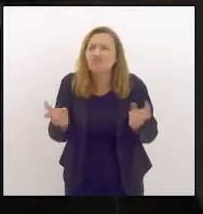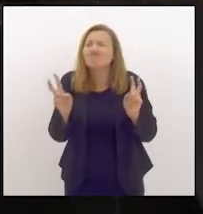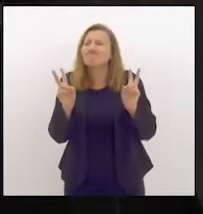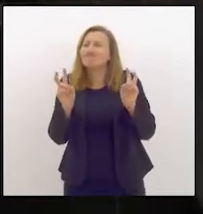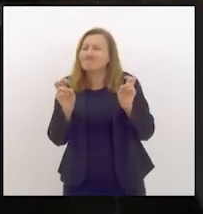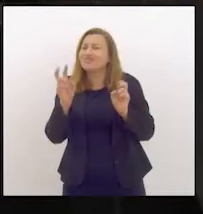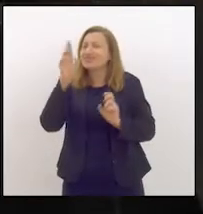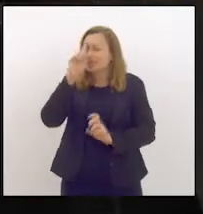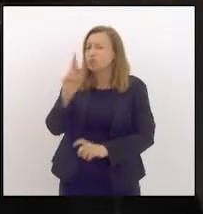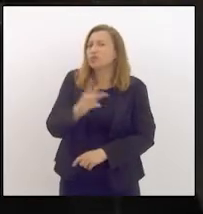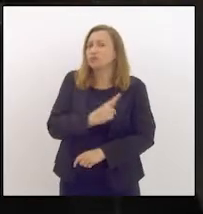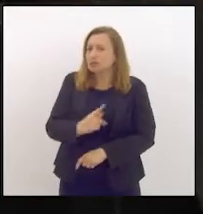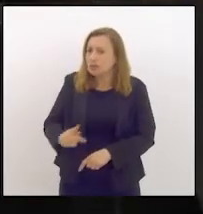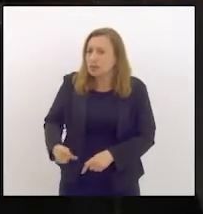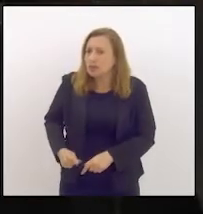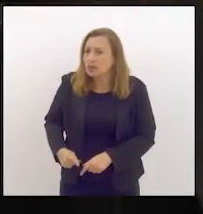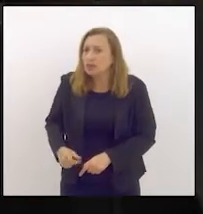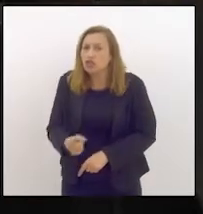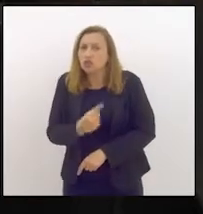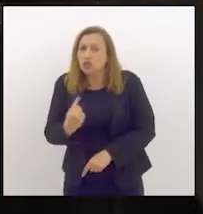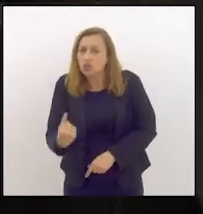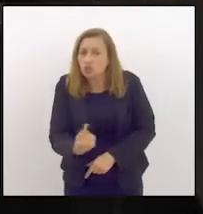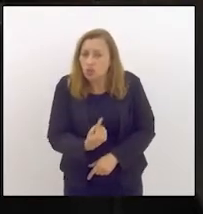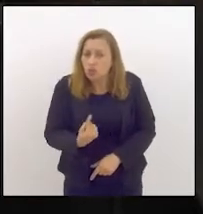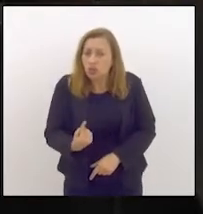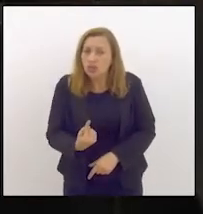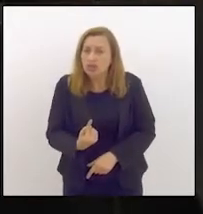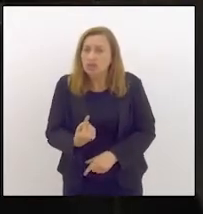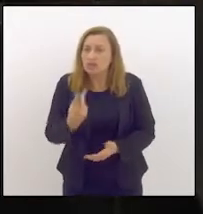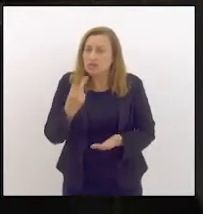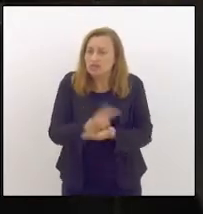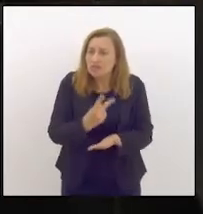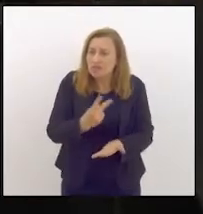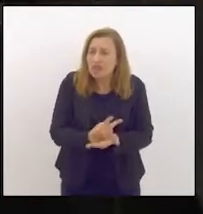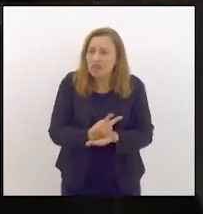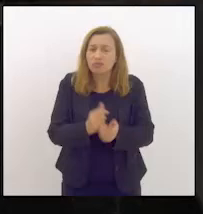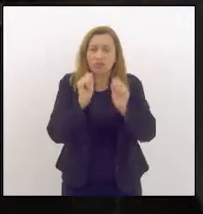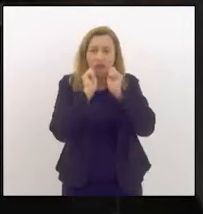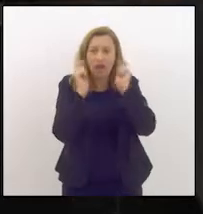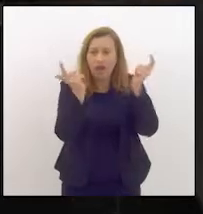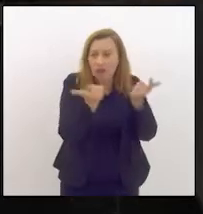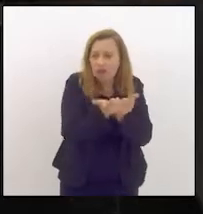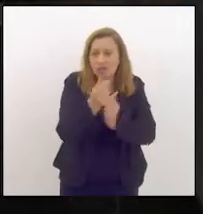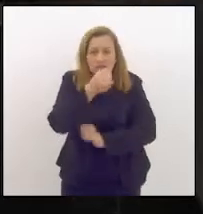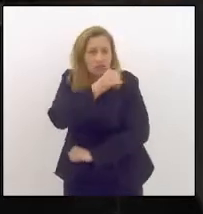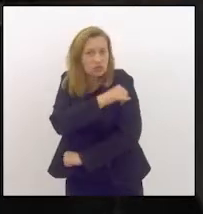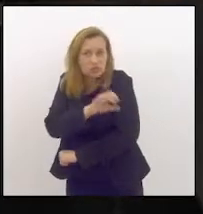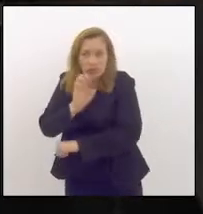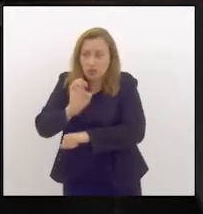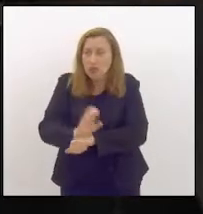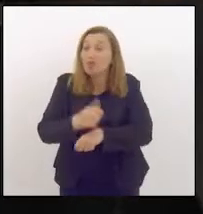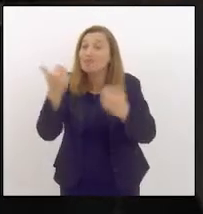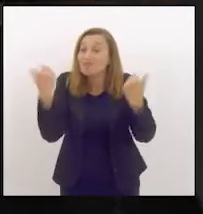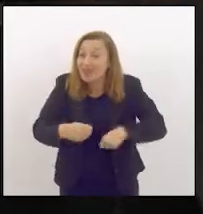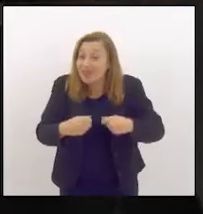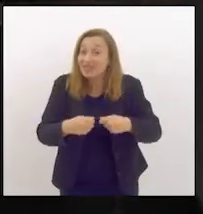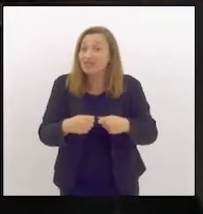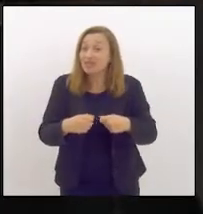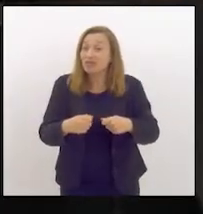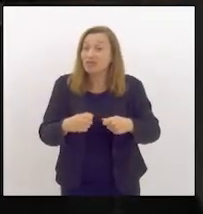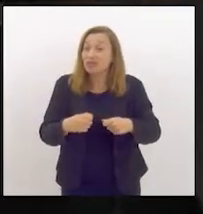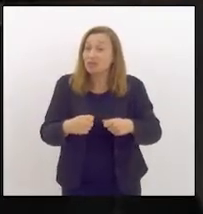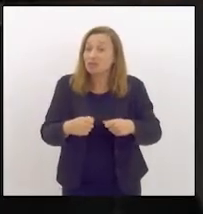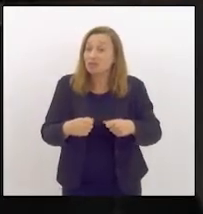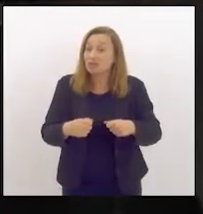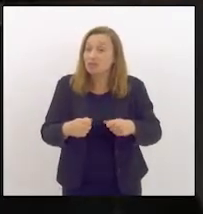situação senhora presidenta que nós ainda que estejamos na Assembleia Legislativa do Estado do Rio de Janeiro precisamos nos